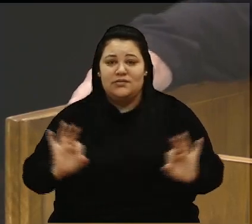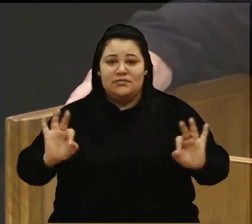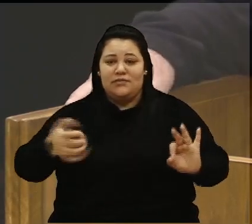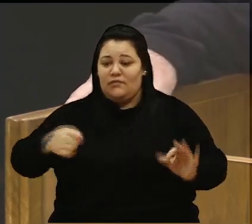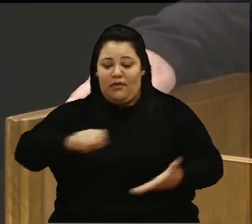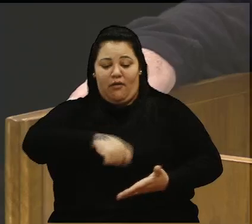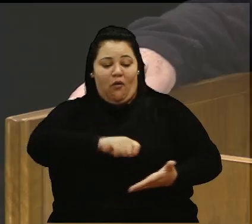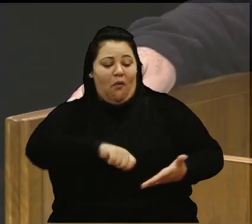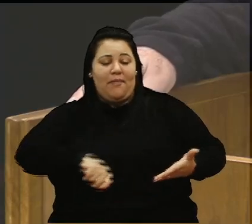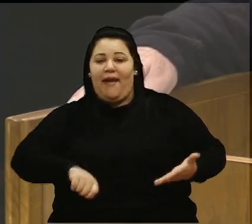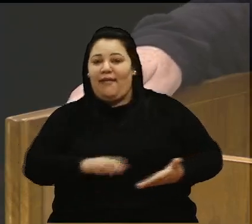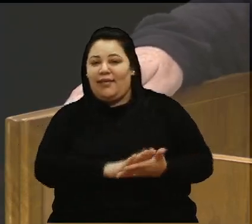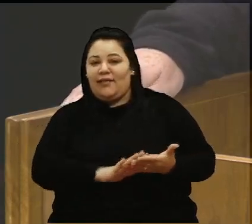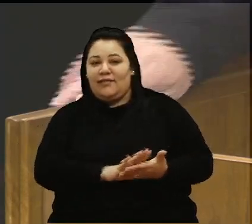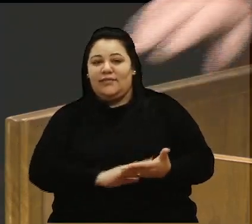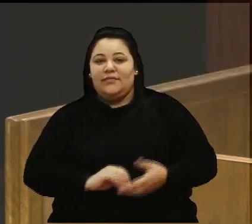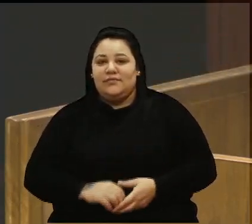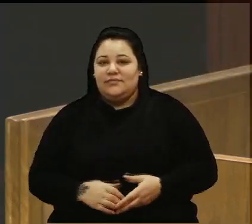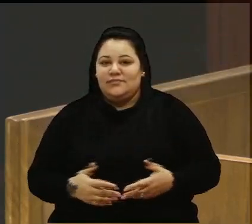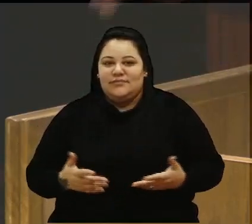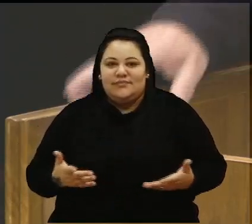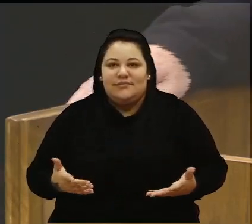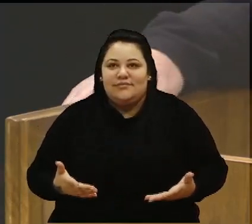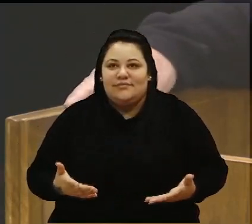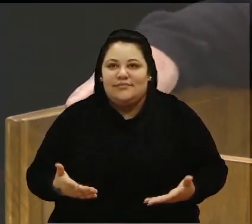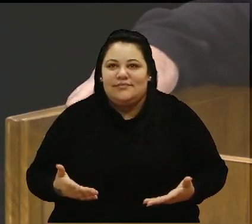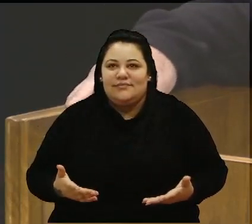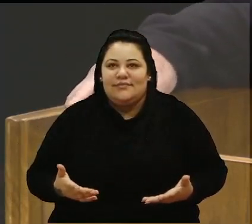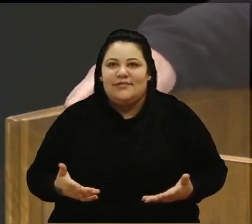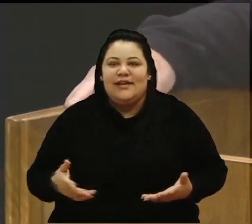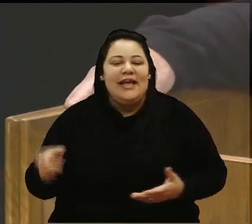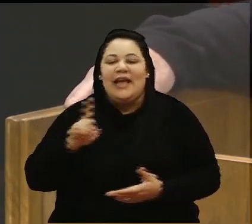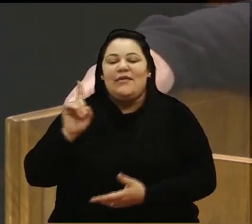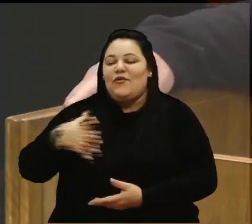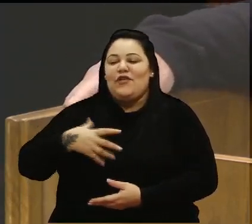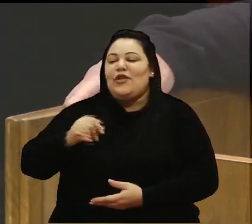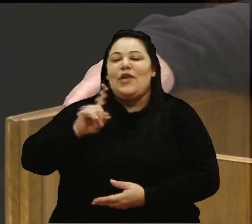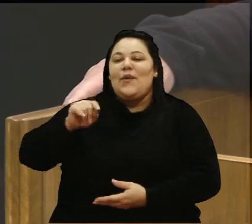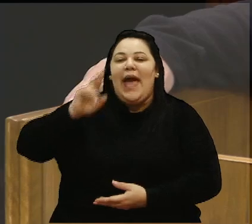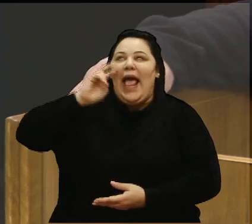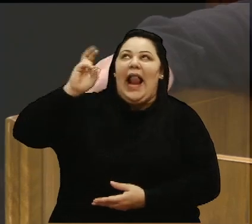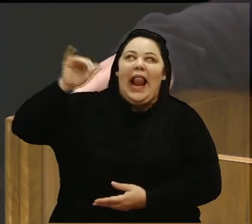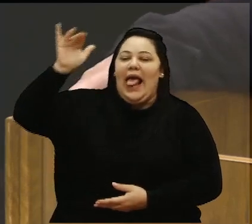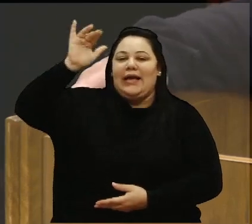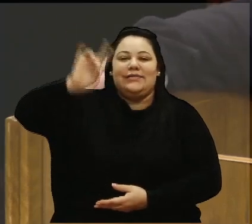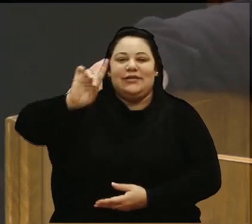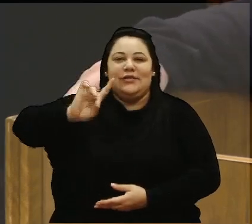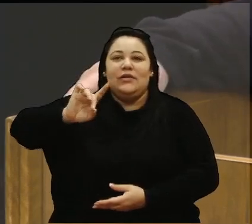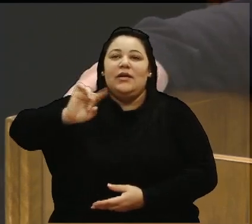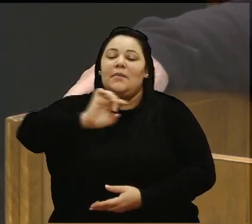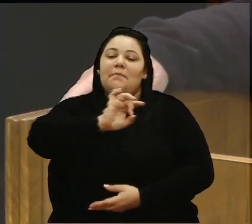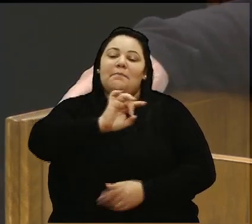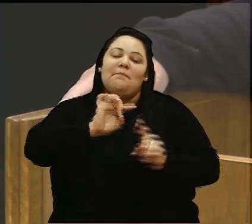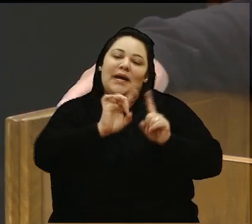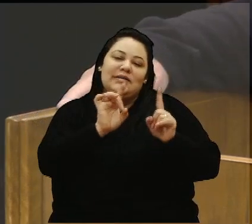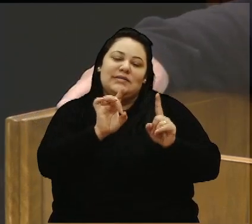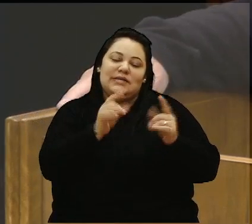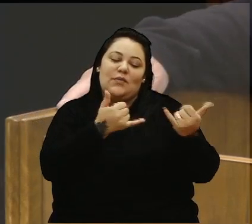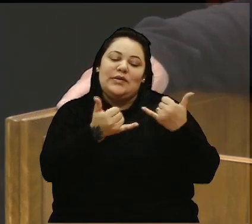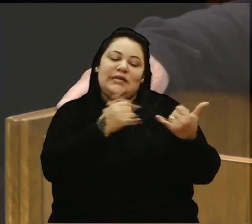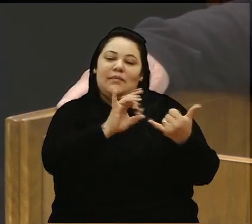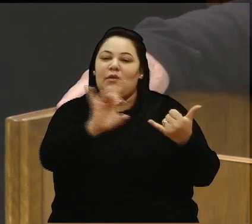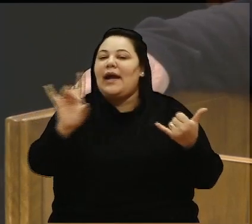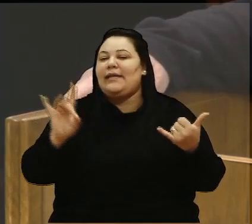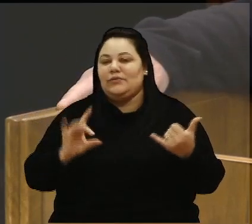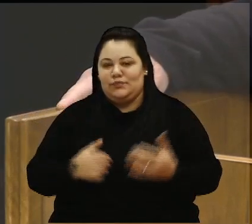Eu não preciso copiar. Então, não que ele seja um superdotado nem nada, mas eu digo, é o exemplo, né, de cada pessoa.